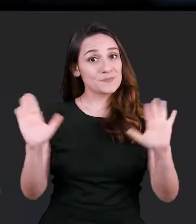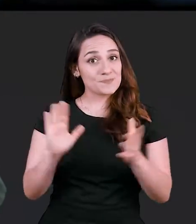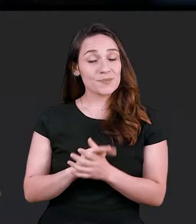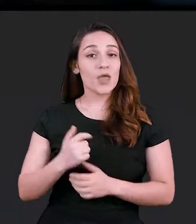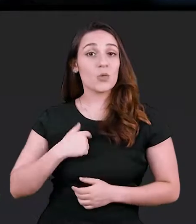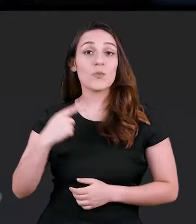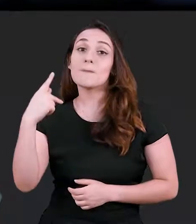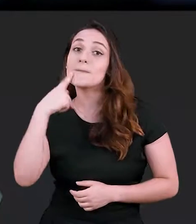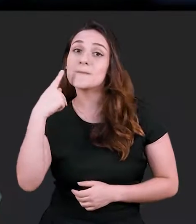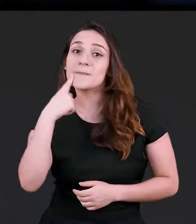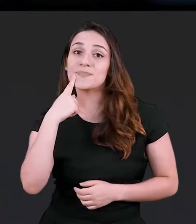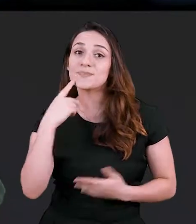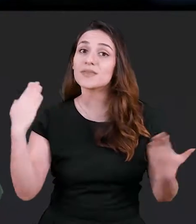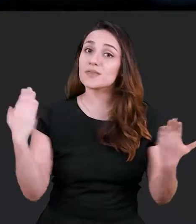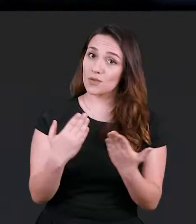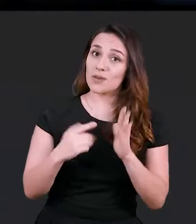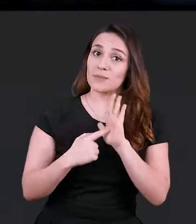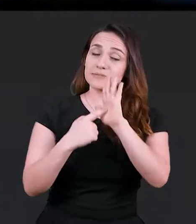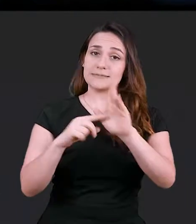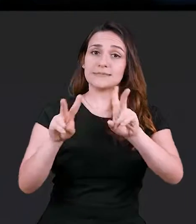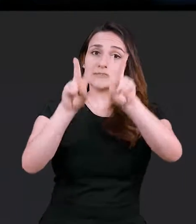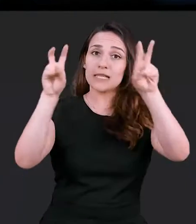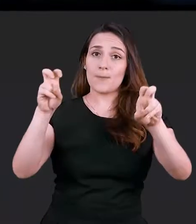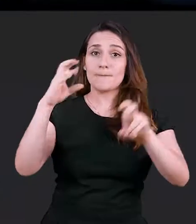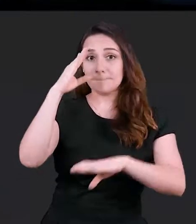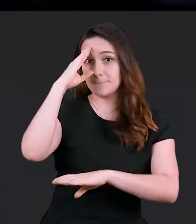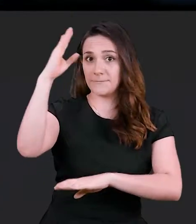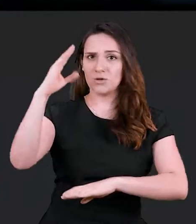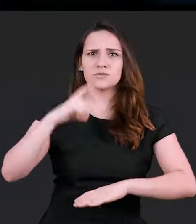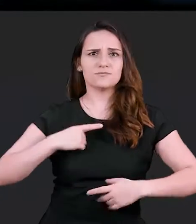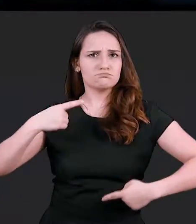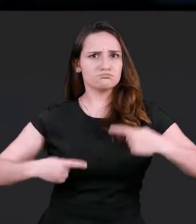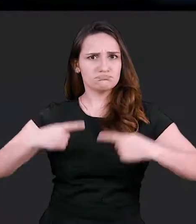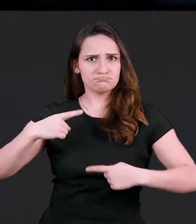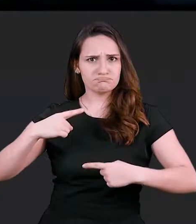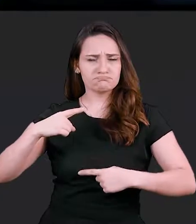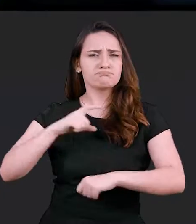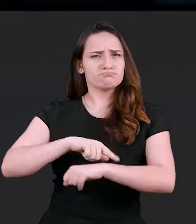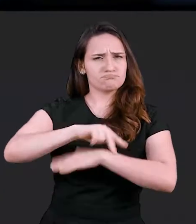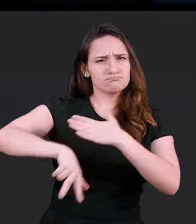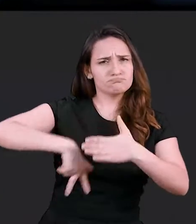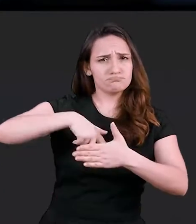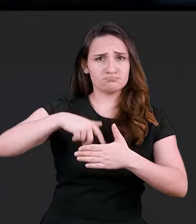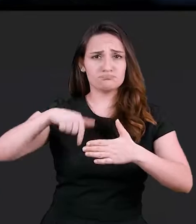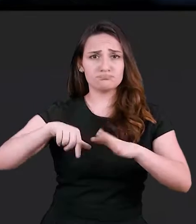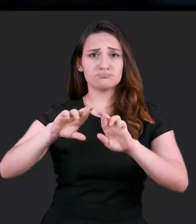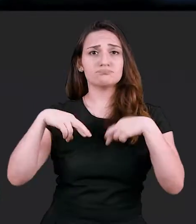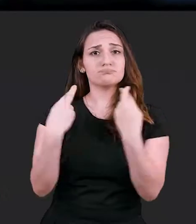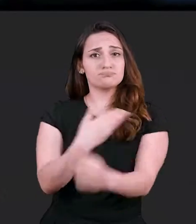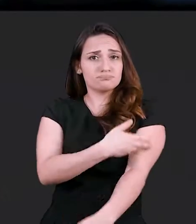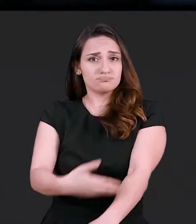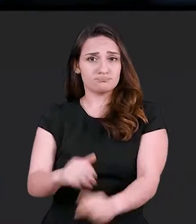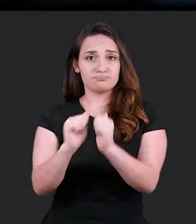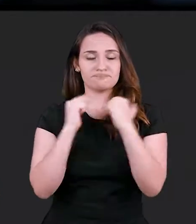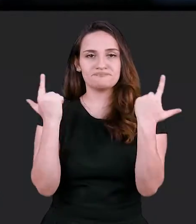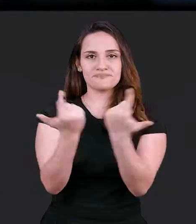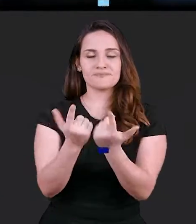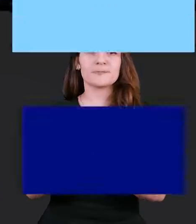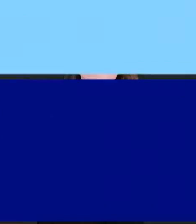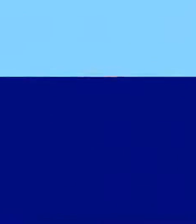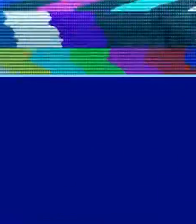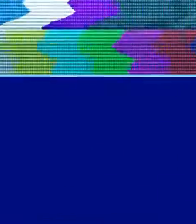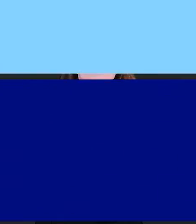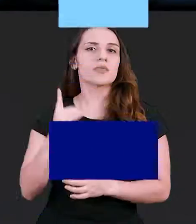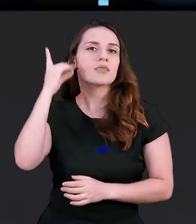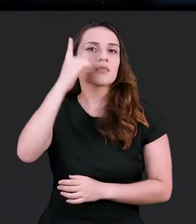Olá, eu sou Alessandro Perim e apresento os principais assuntos debatidos na tribuna durante as sessões plenárias da Assembleia